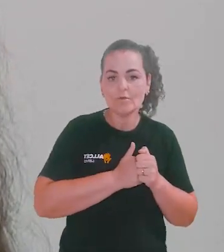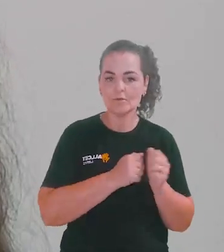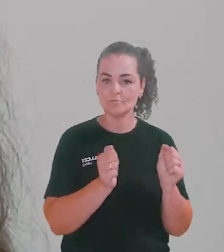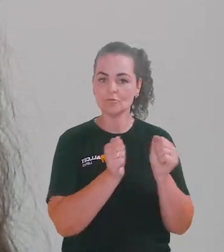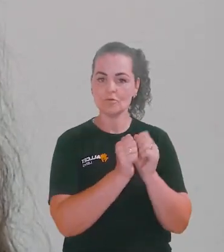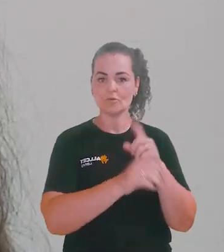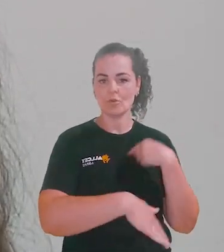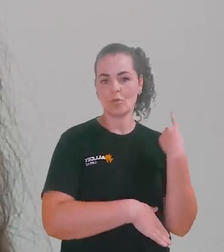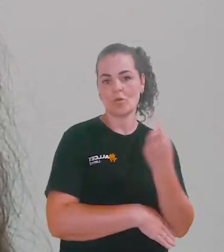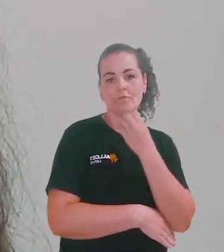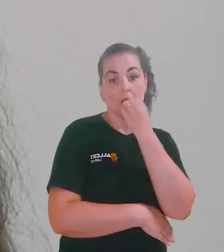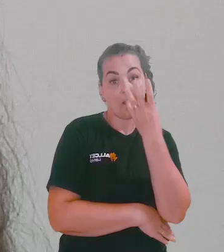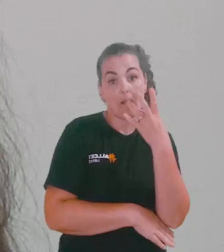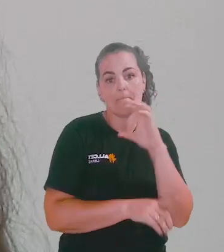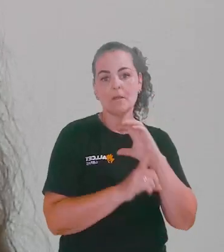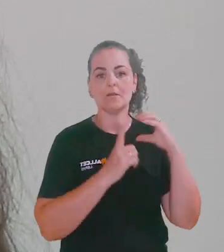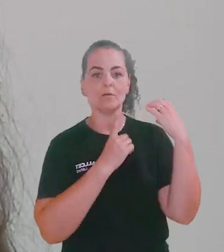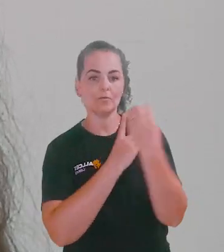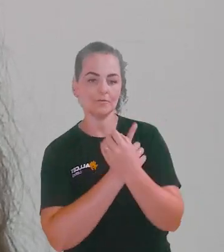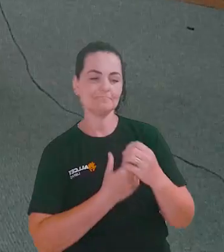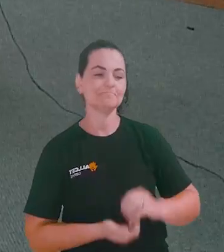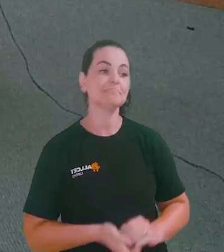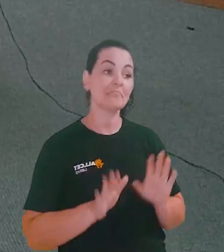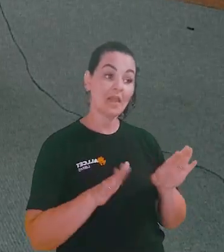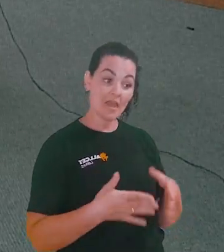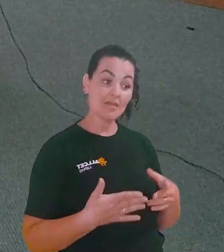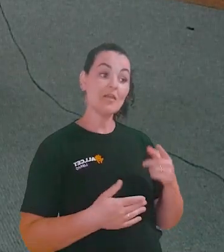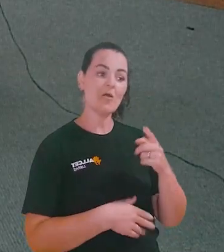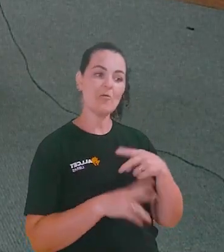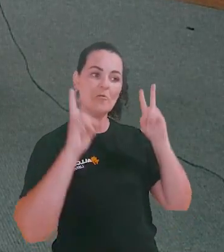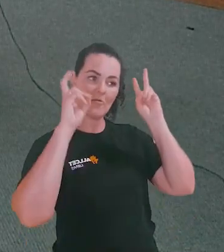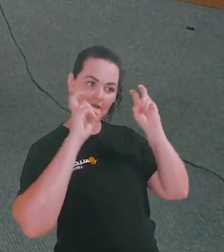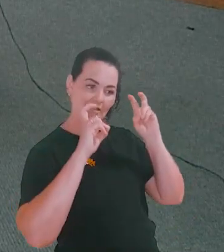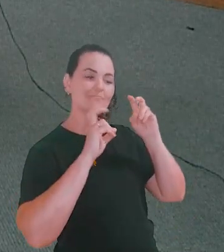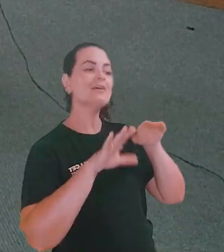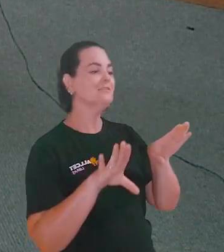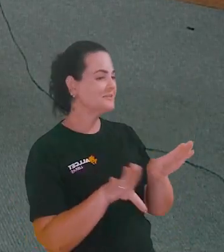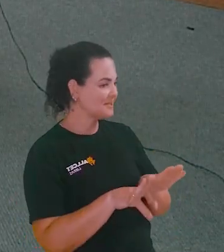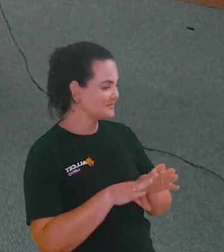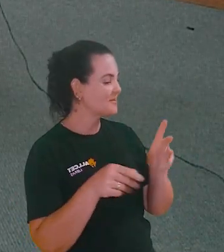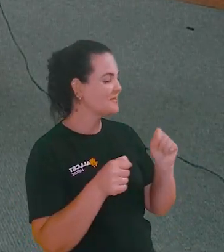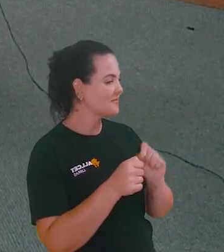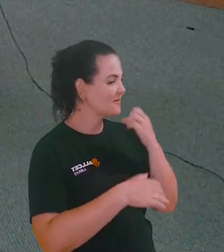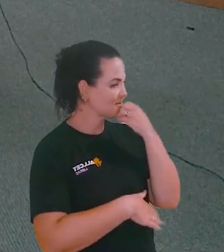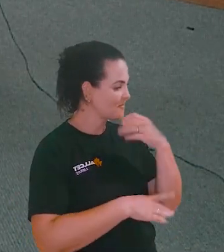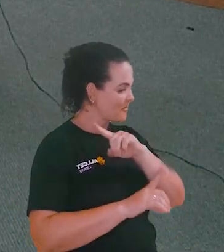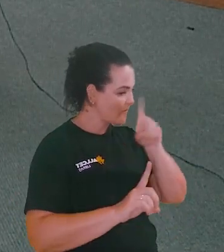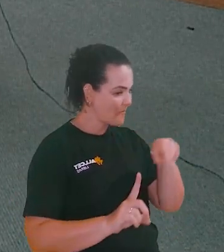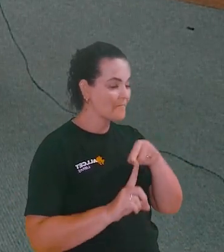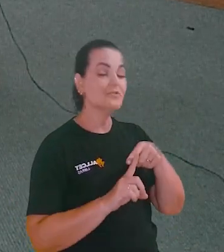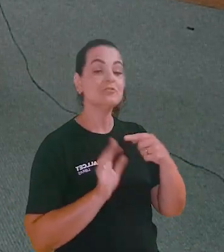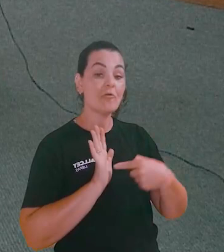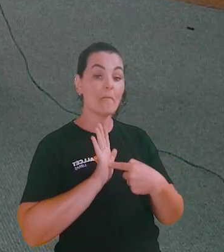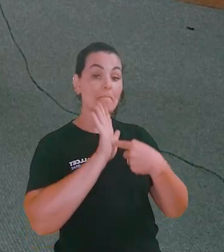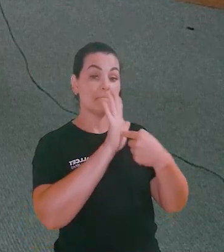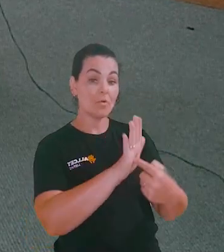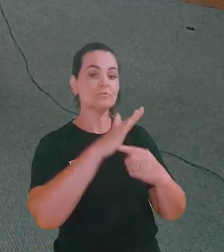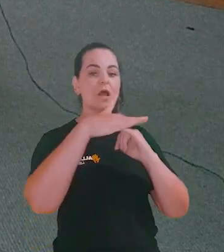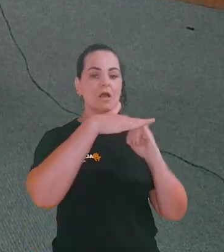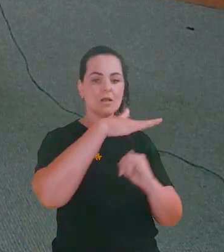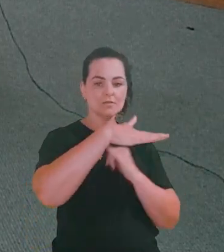para prosperar e continuar fazendo bem na comunidade. E o nosso programa já está colaborando para isso também, mesmo. Que é esse o nosso